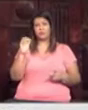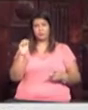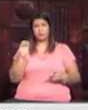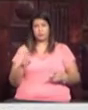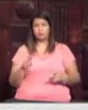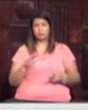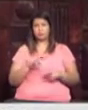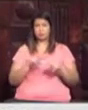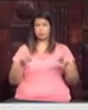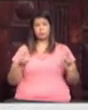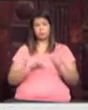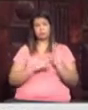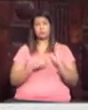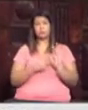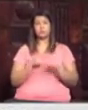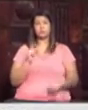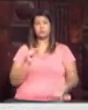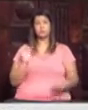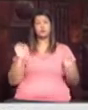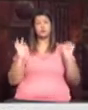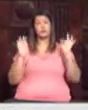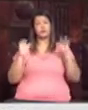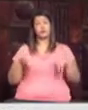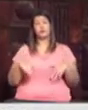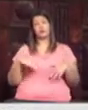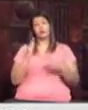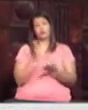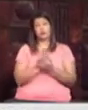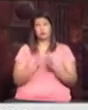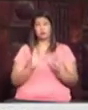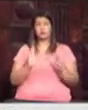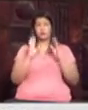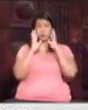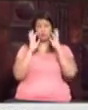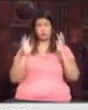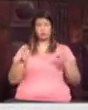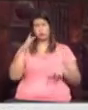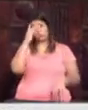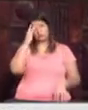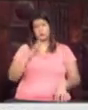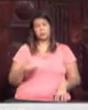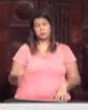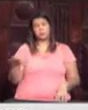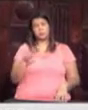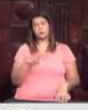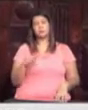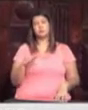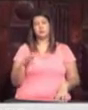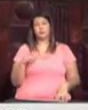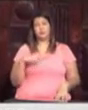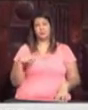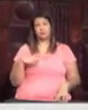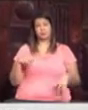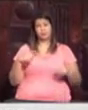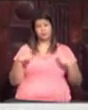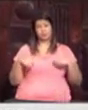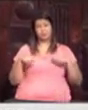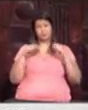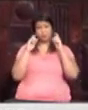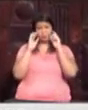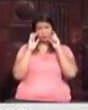serviço. Significa o fim do atendimento às pessoas que o Estado deve cuidar de forma